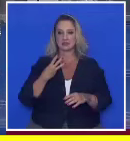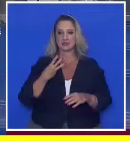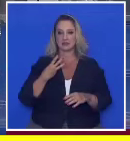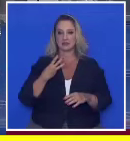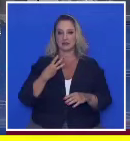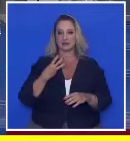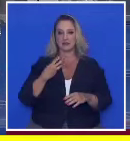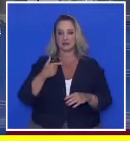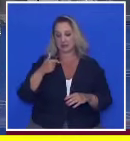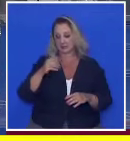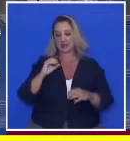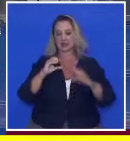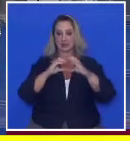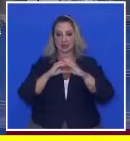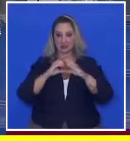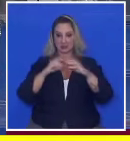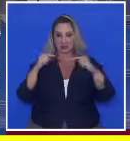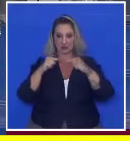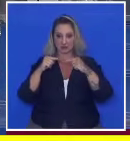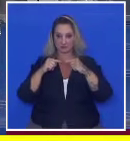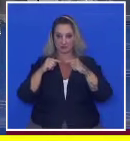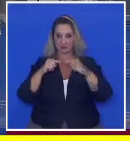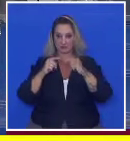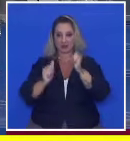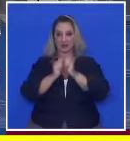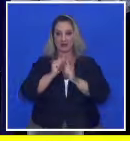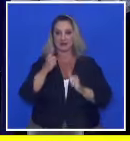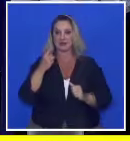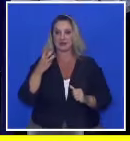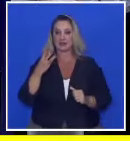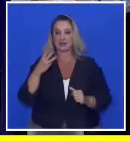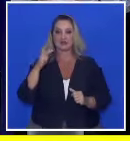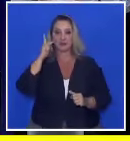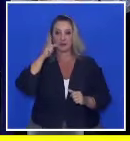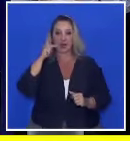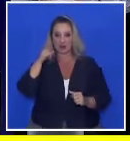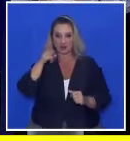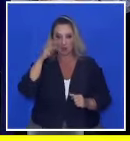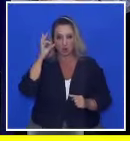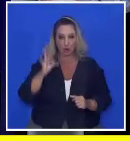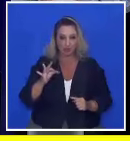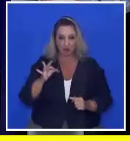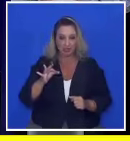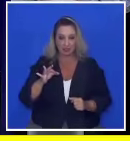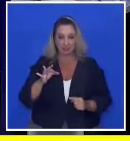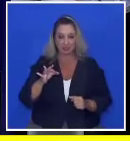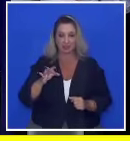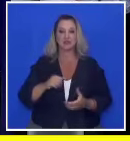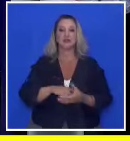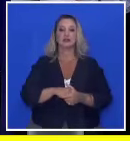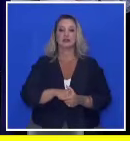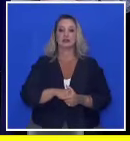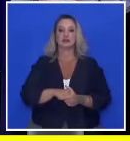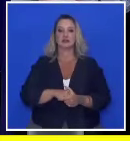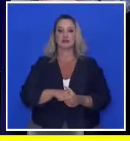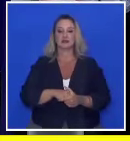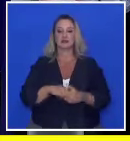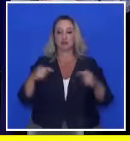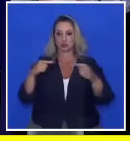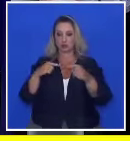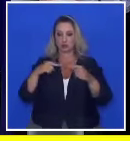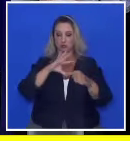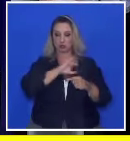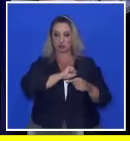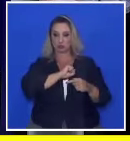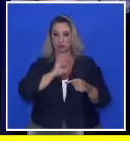número 70, bola branca número 70. O time é o 13 da Paraíba. Os senhores confirmam o número sorteado e o time a que se